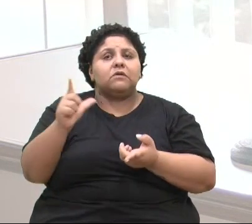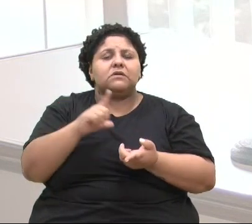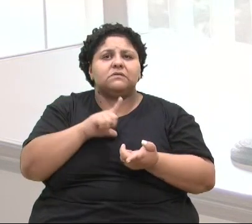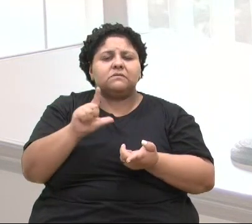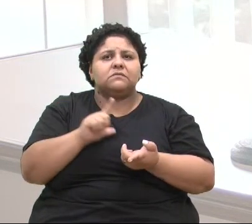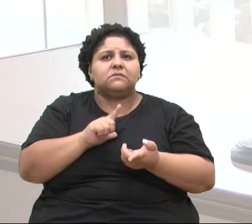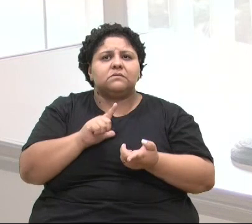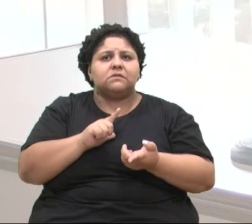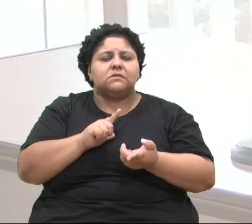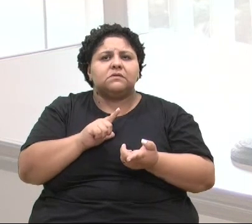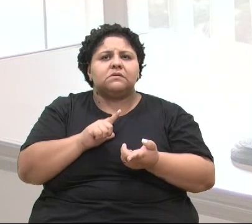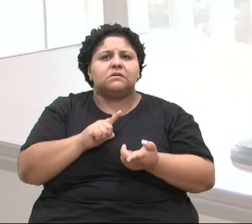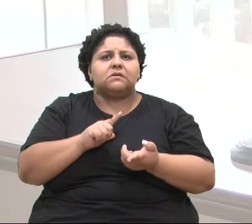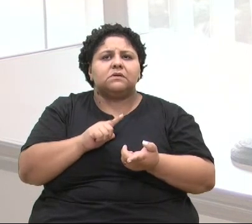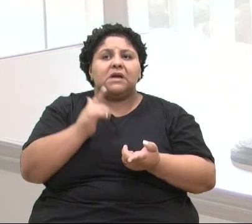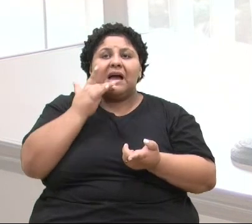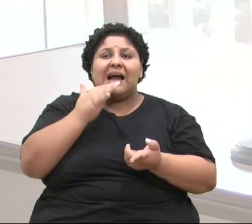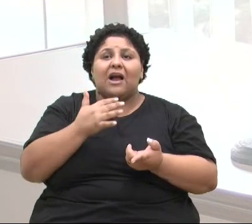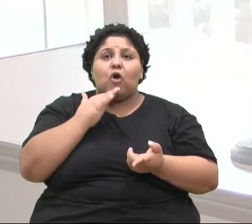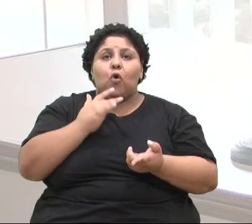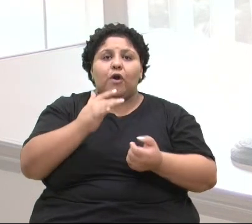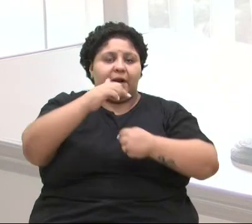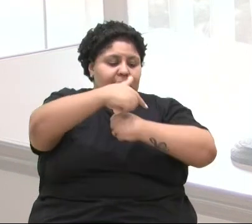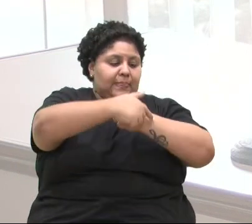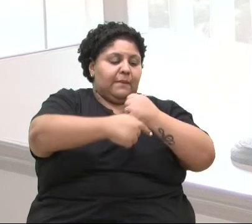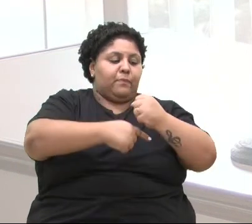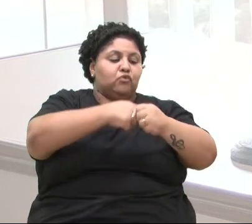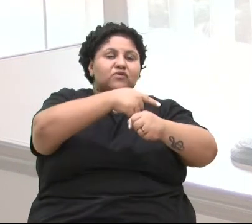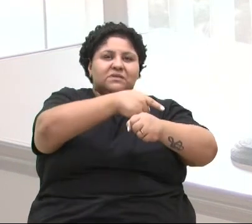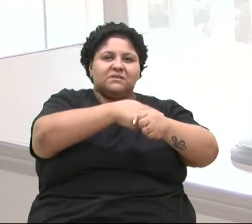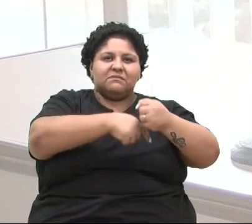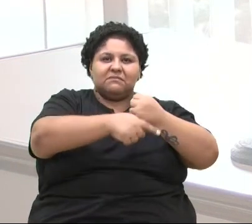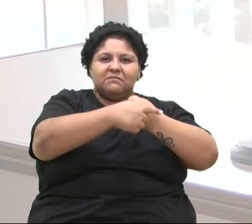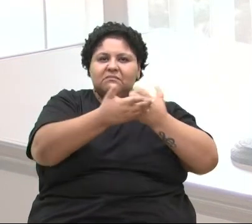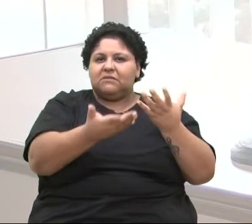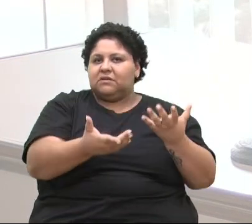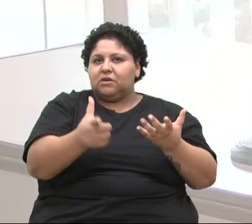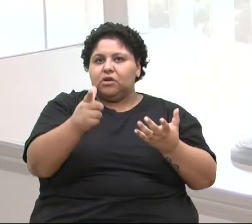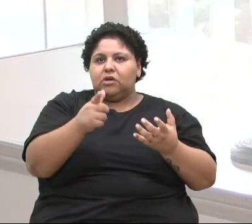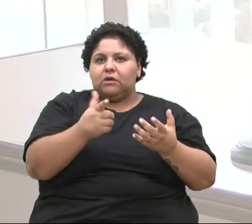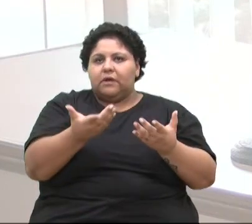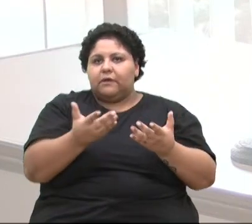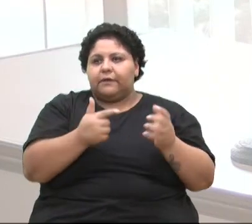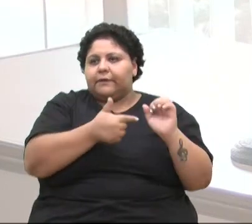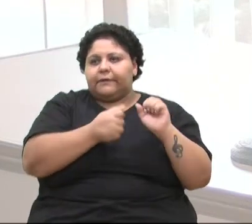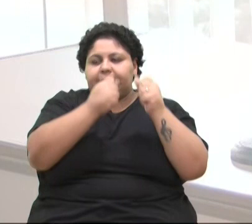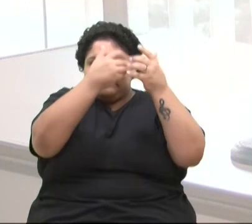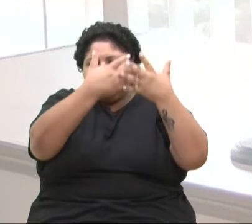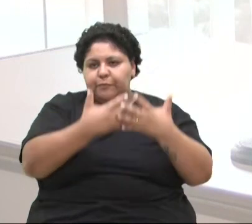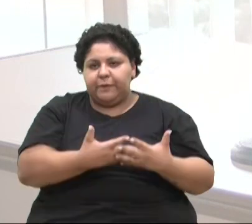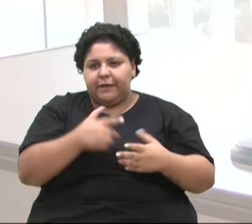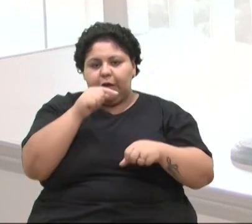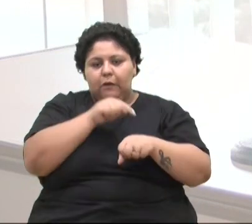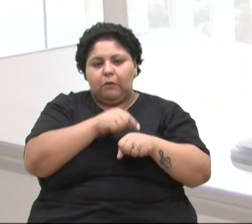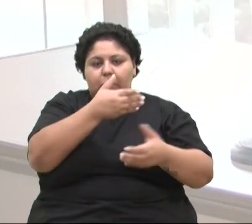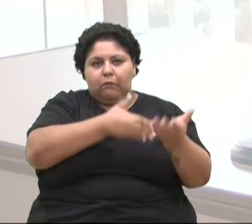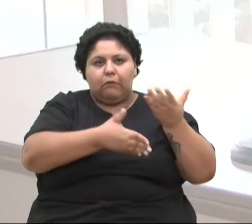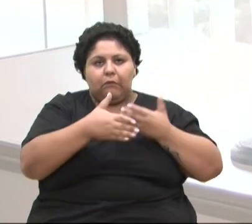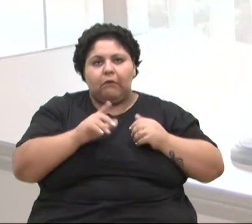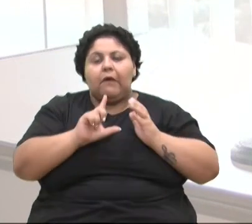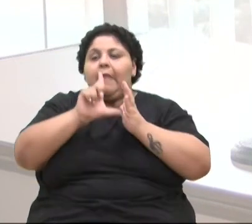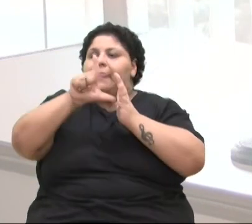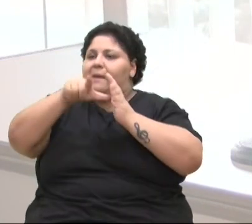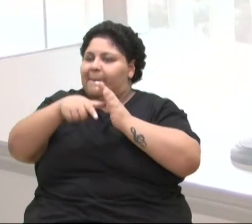a cor, sabe, da pulseira lá, vamos supor que a pessoa ia ter o tempo de atendimento. Então eles colocaram a cor depois que a gente